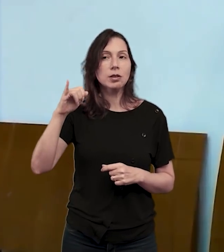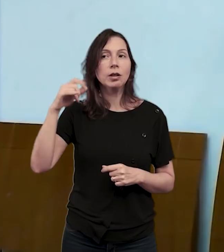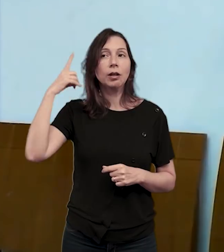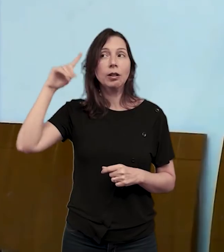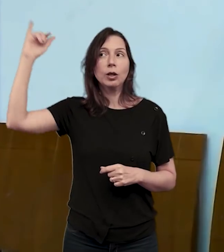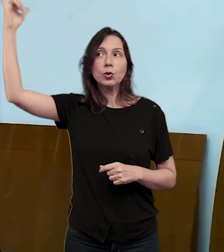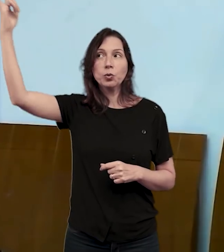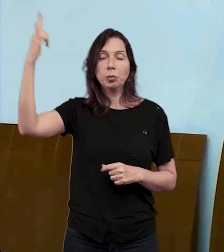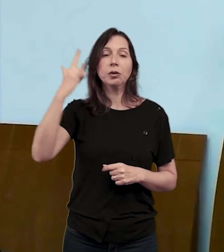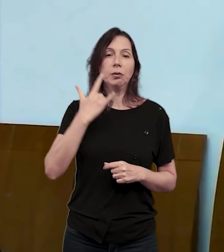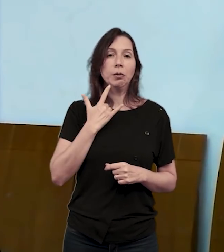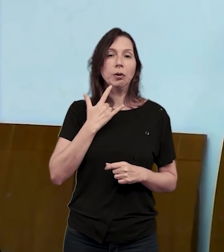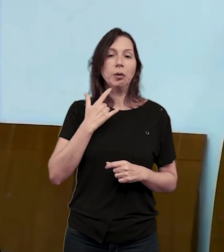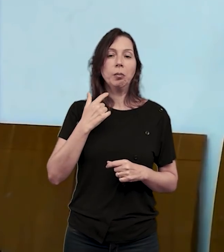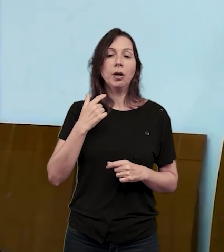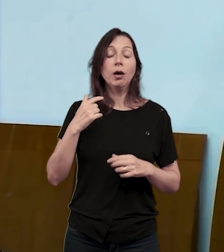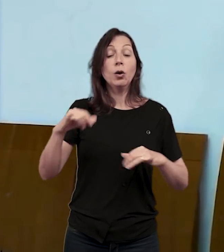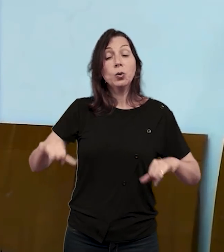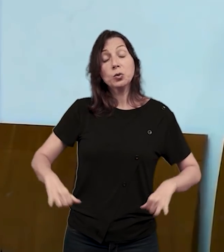Ele vai tirar, sim.